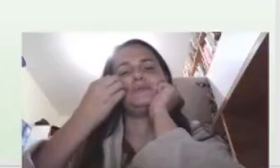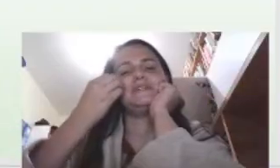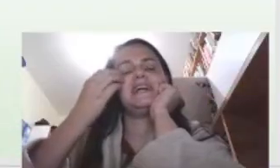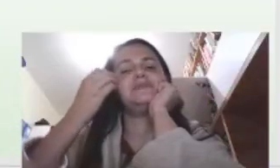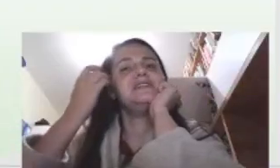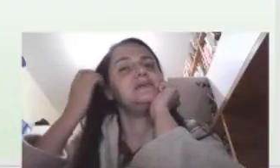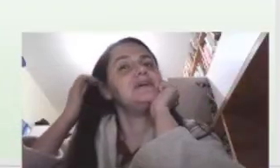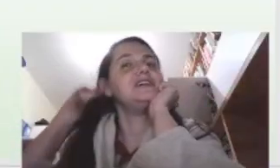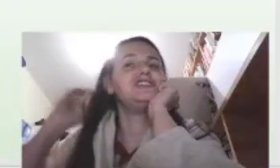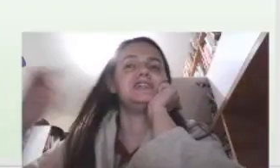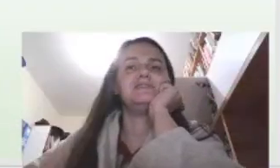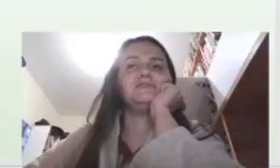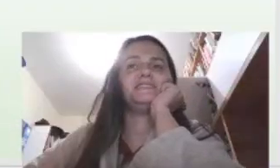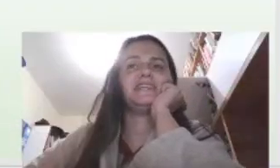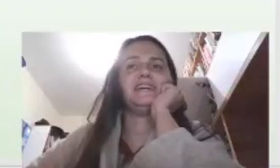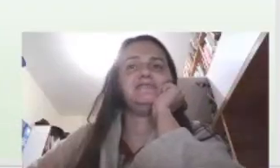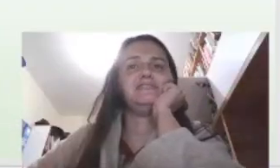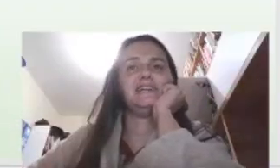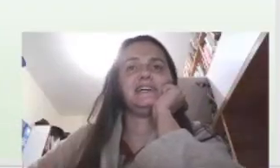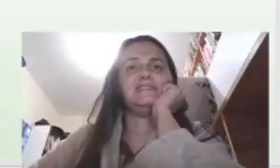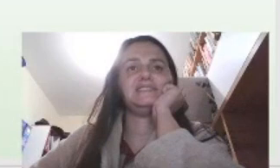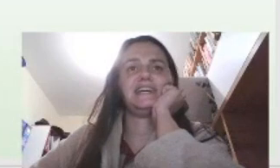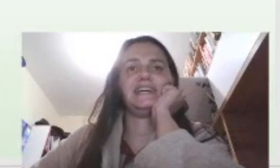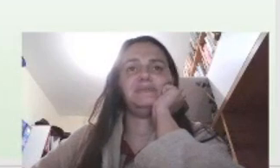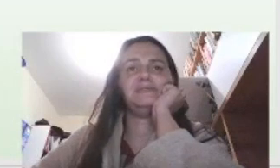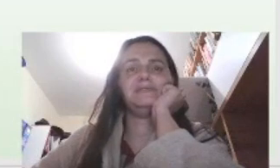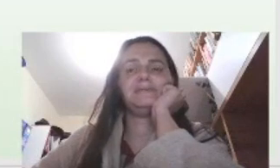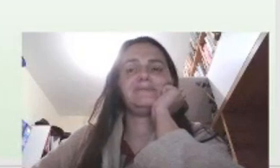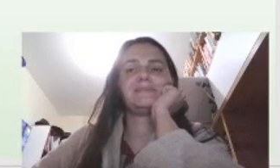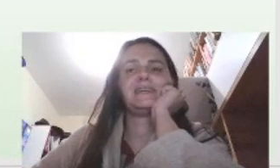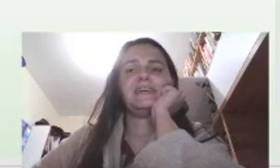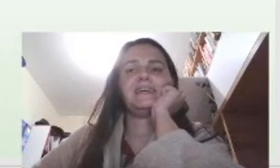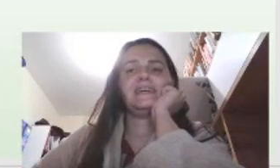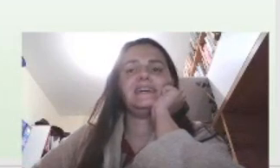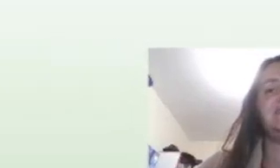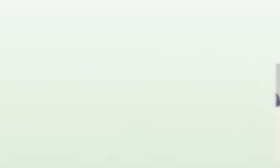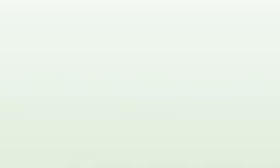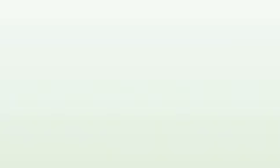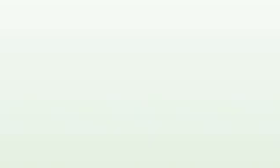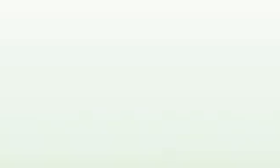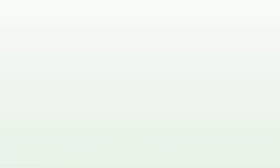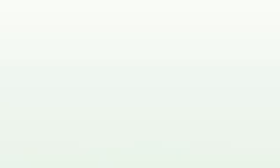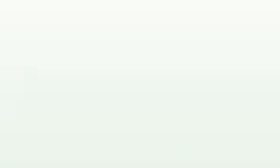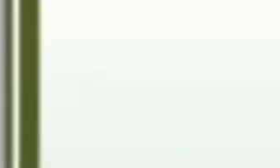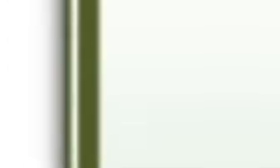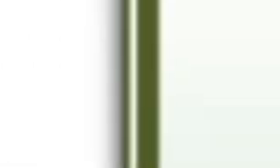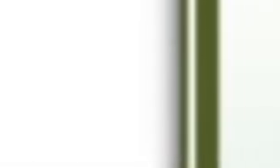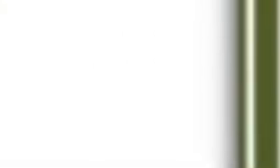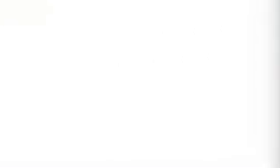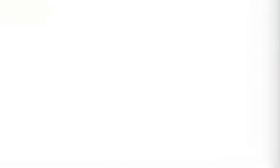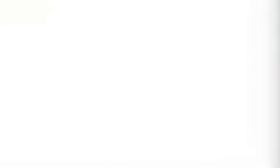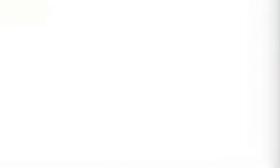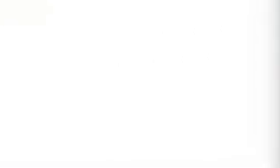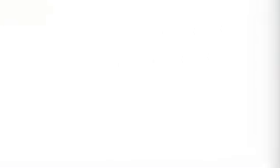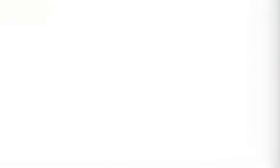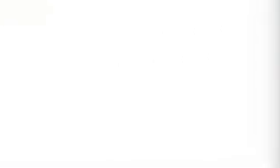pessoal, hipotálamo, então, é uma região do encéfalo, né, do cérebro. E você pode dar uma olhada